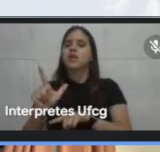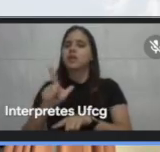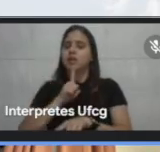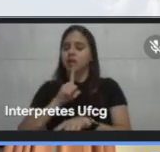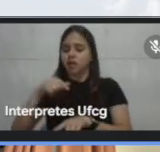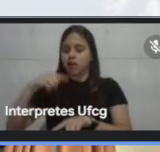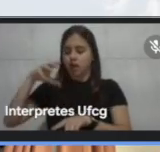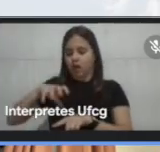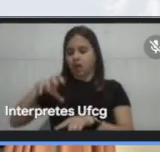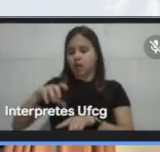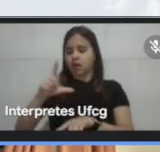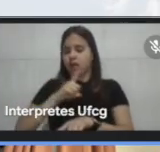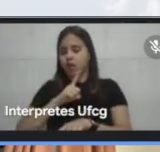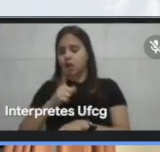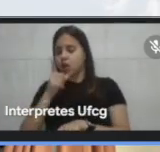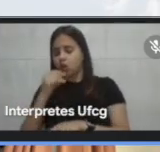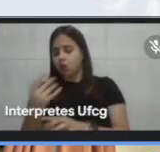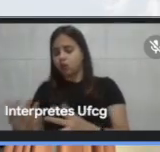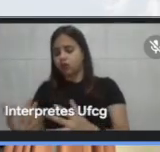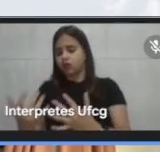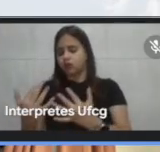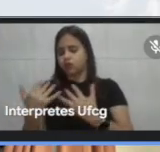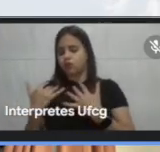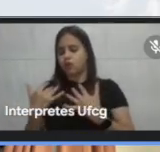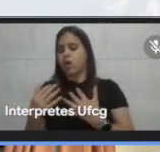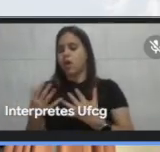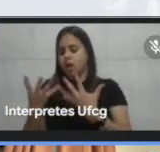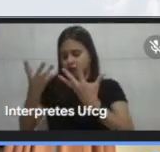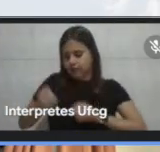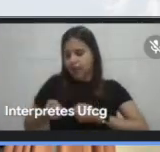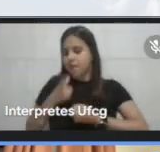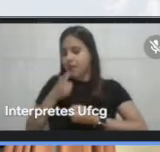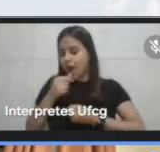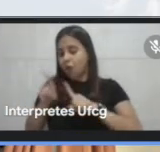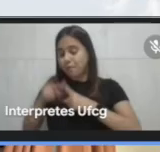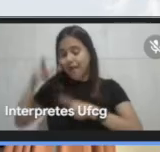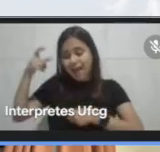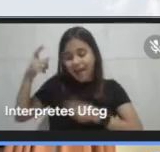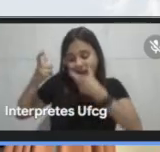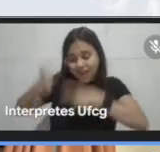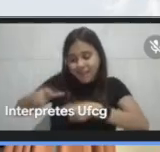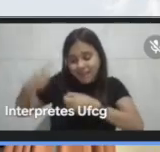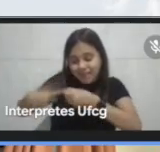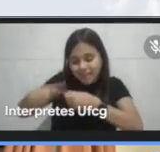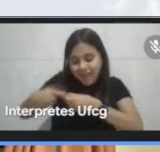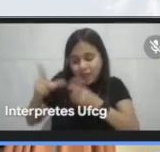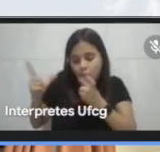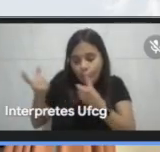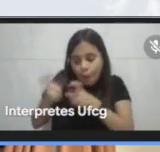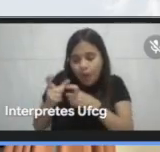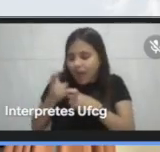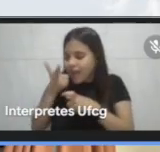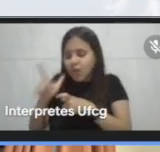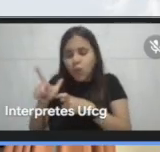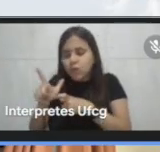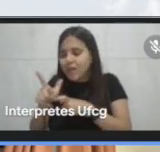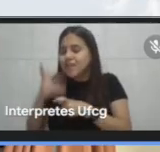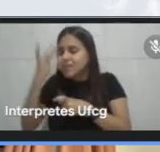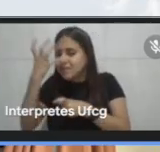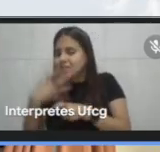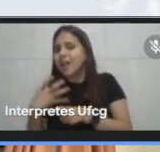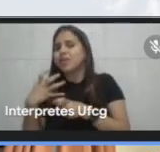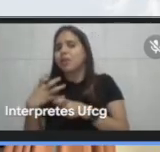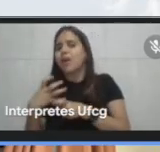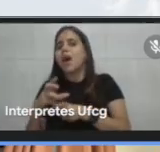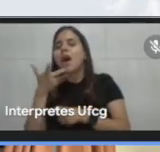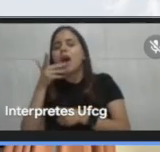recebendo. Então, a gente acaba, nesse estudo, verificando a influência da impermeabilidade na frequência e na gravidade de eventos de